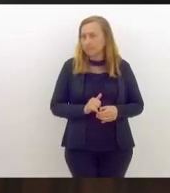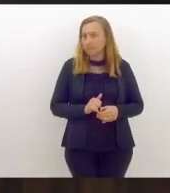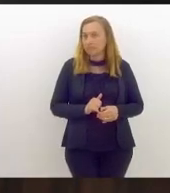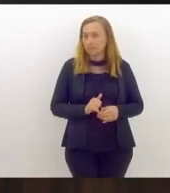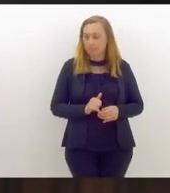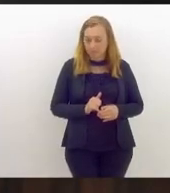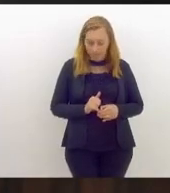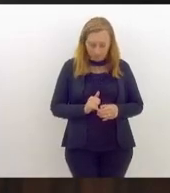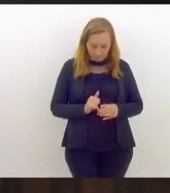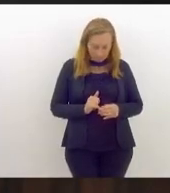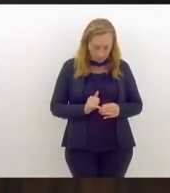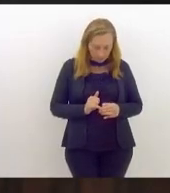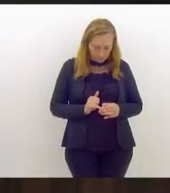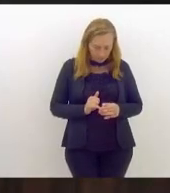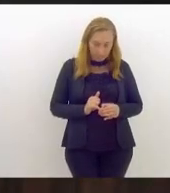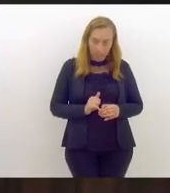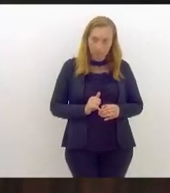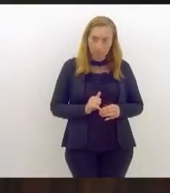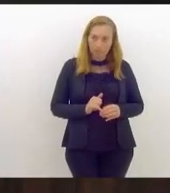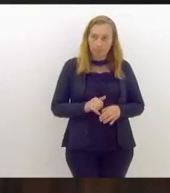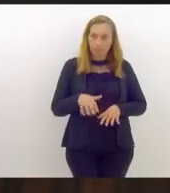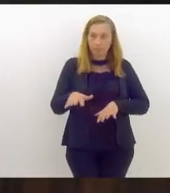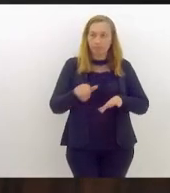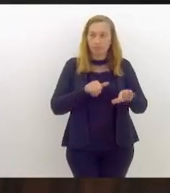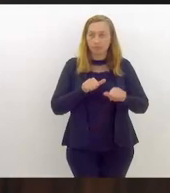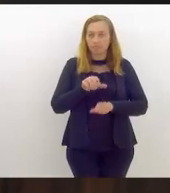porque eu tenho que chamar a CCJ.